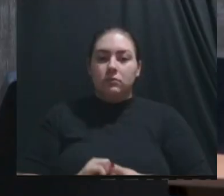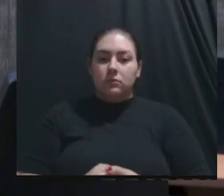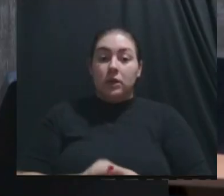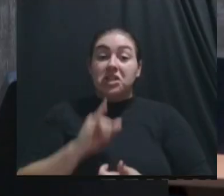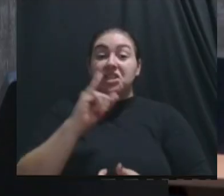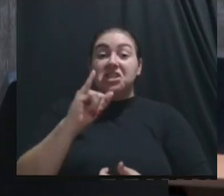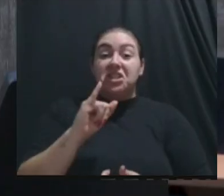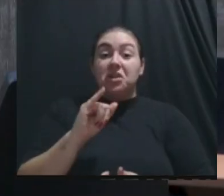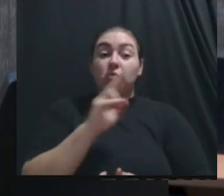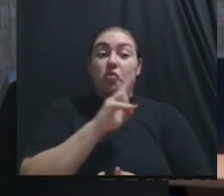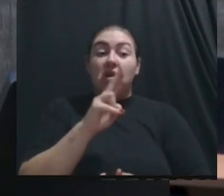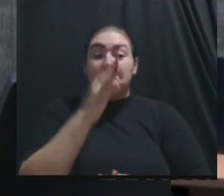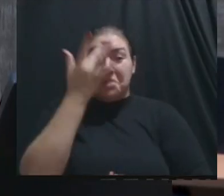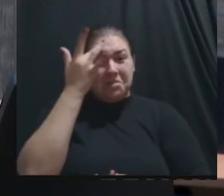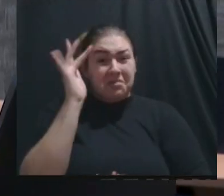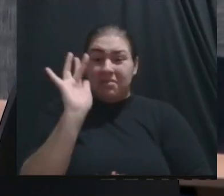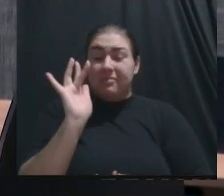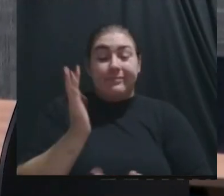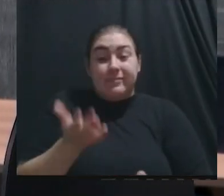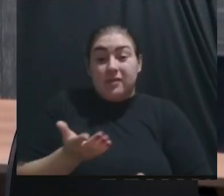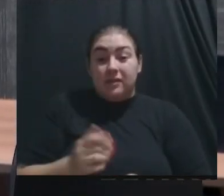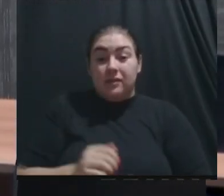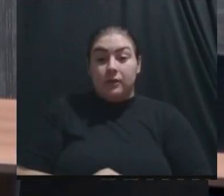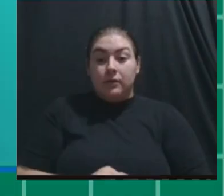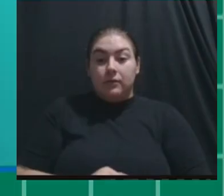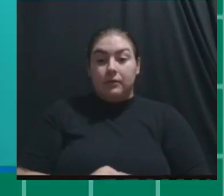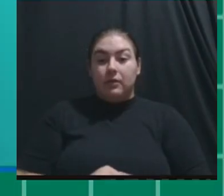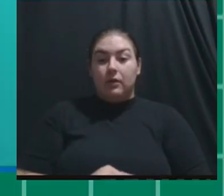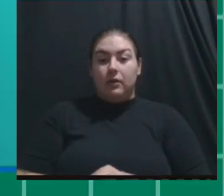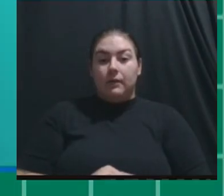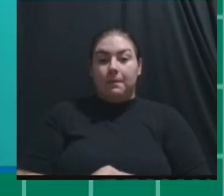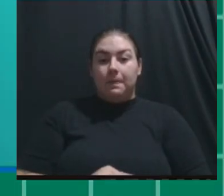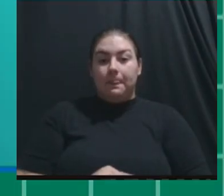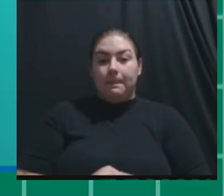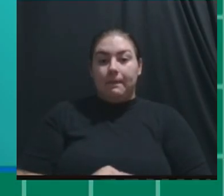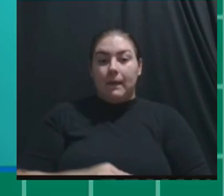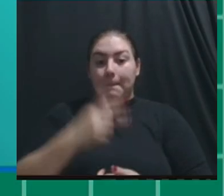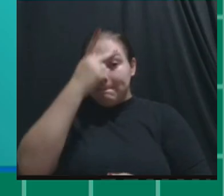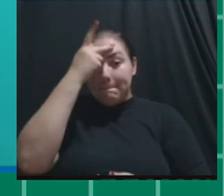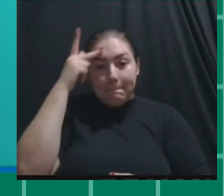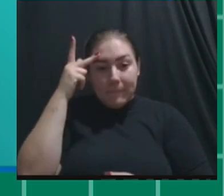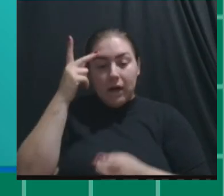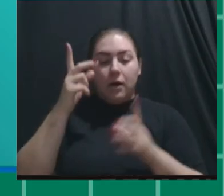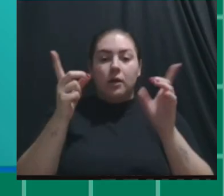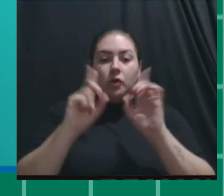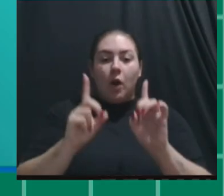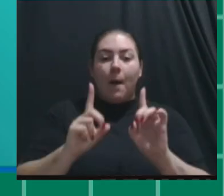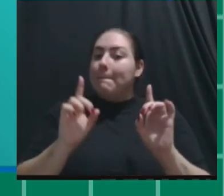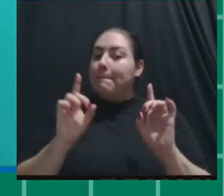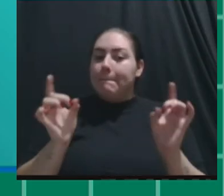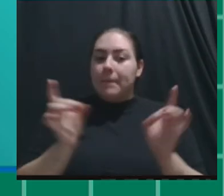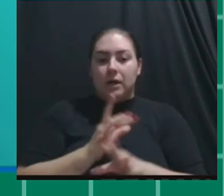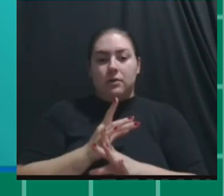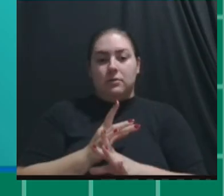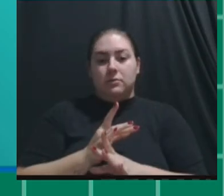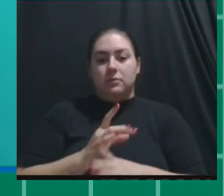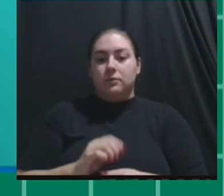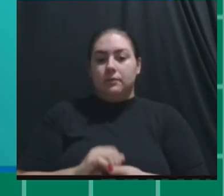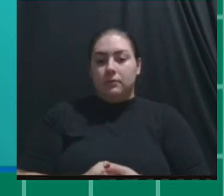aqui coletivamente falando, por exemplo, pessoa com deficiência. Ponto. Por quê, gente?